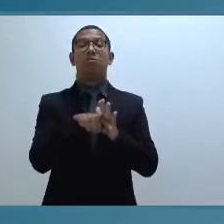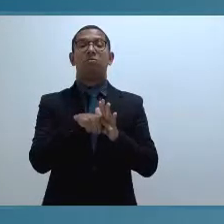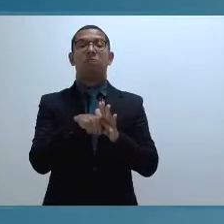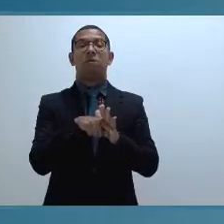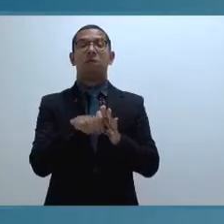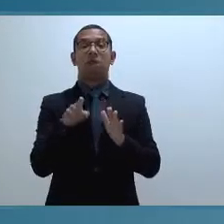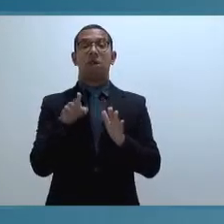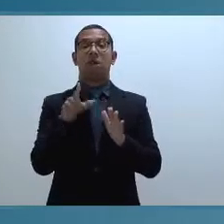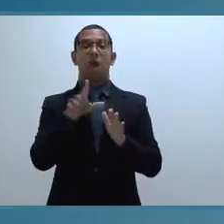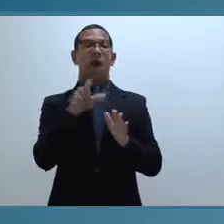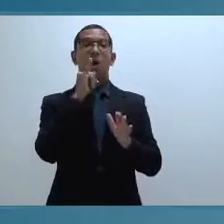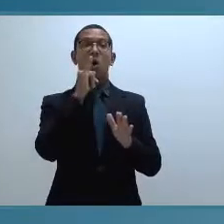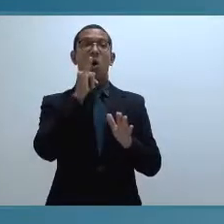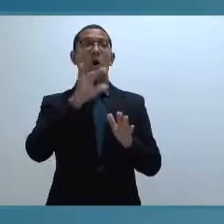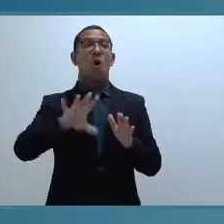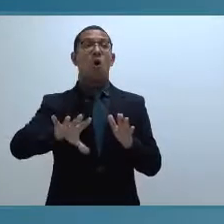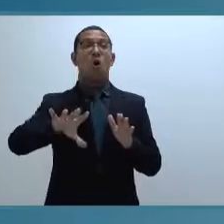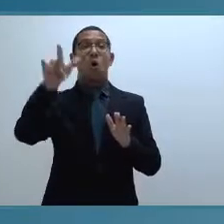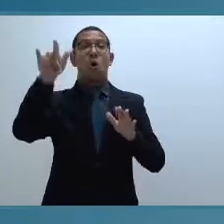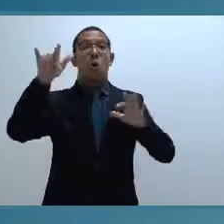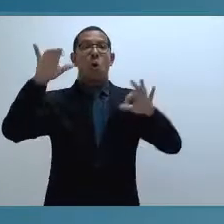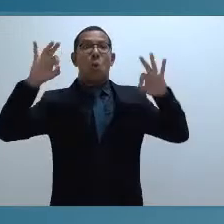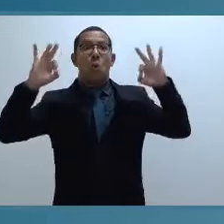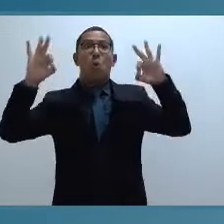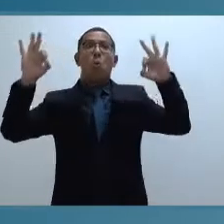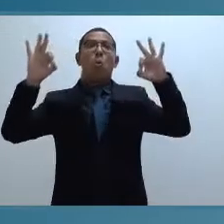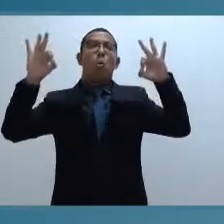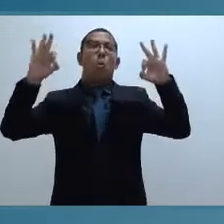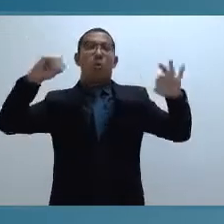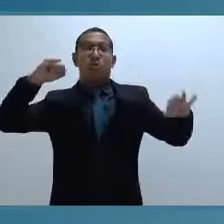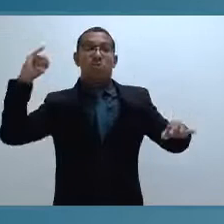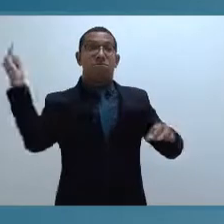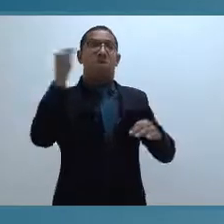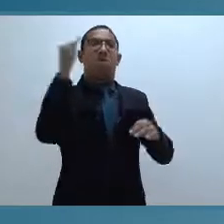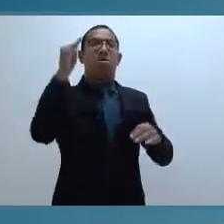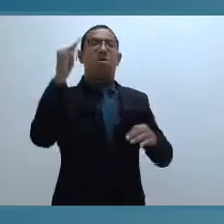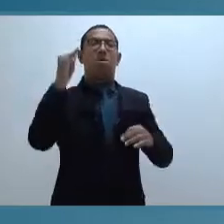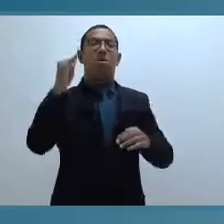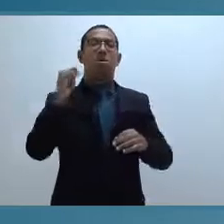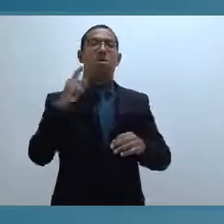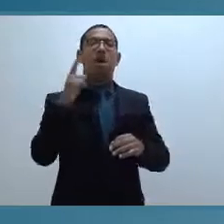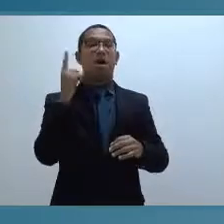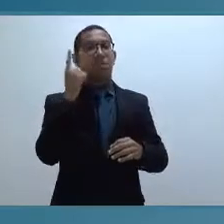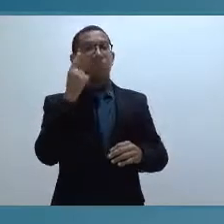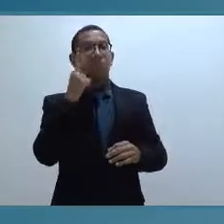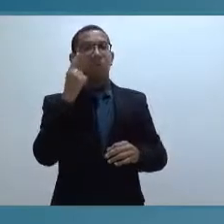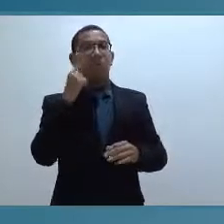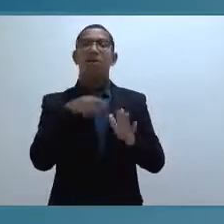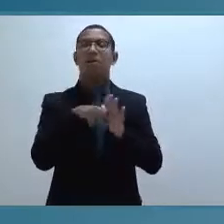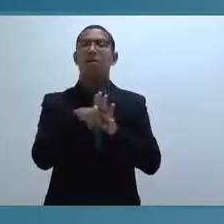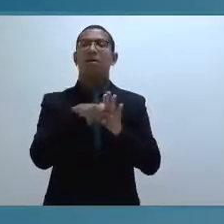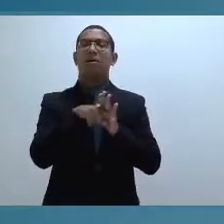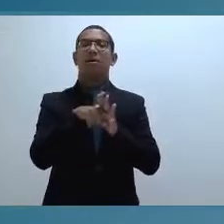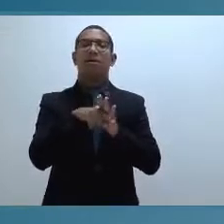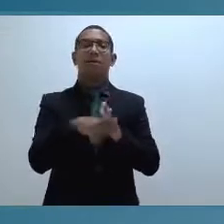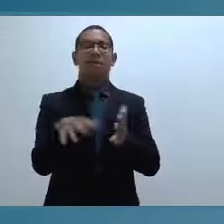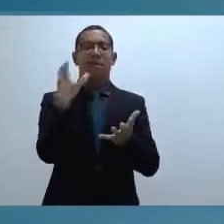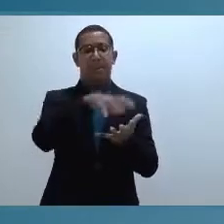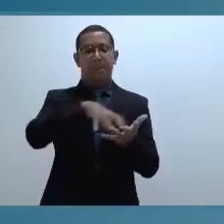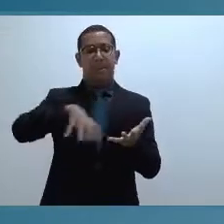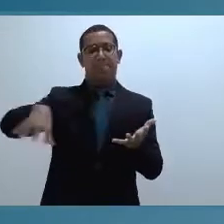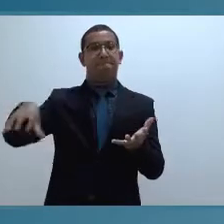casos excepcionais a autorização para o juiz titular ou substituto de fora da comarca ou região